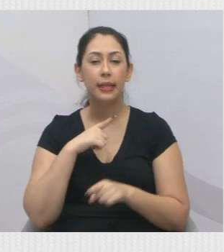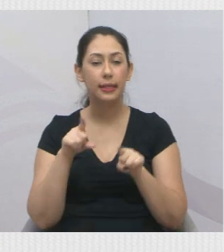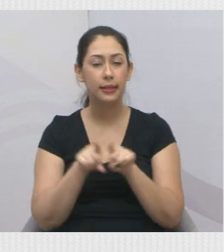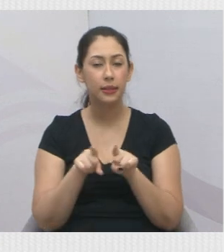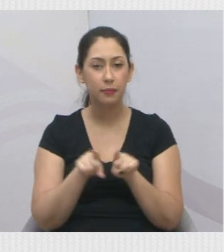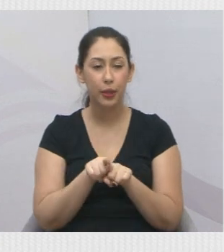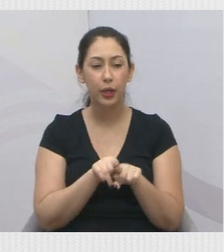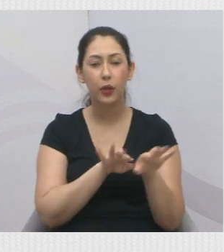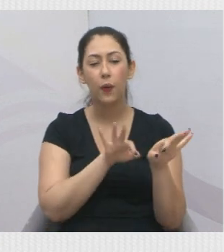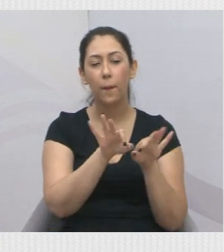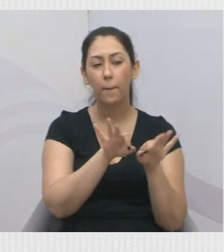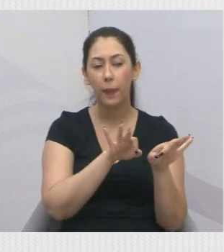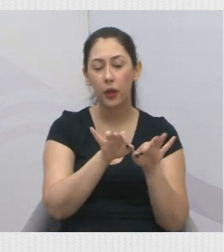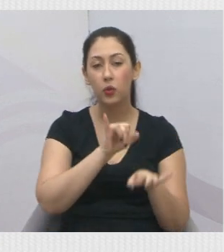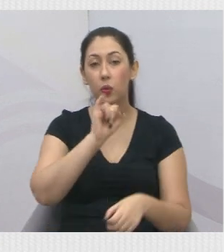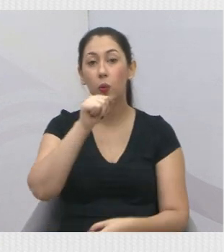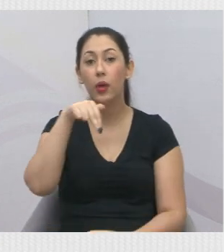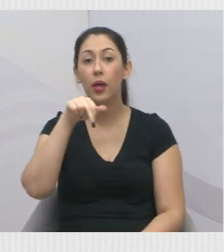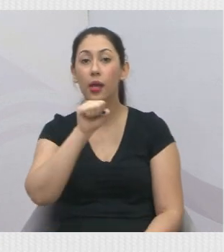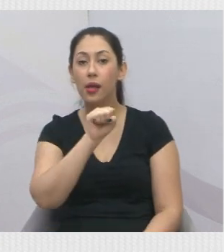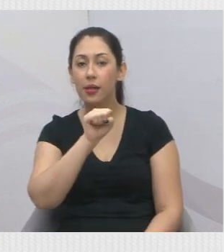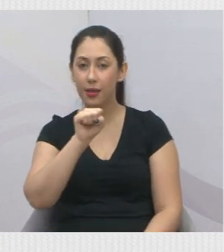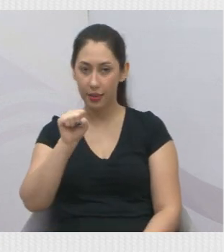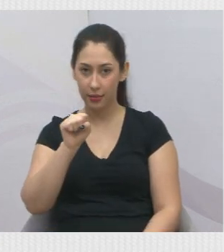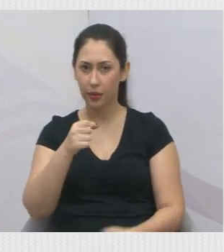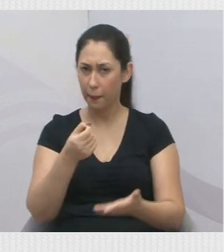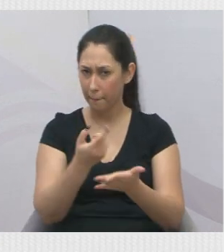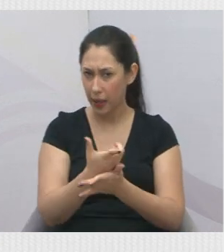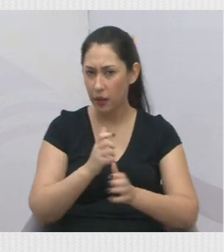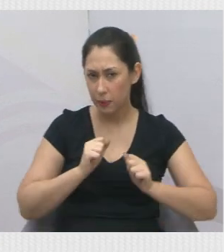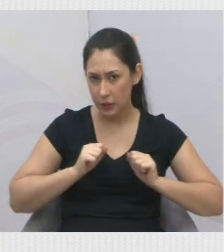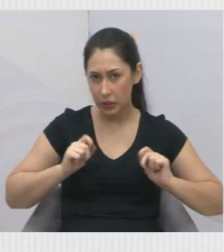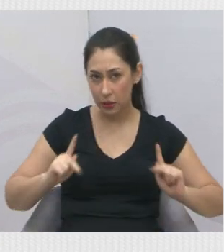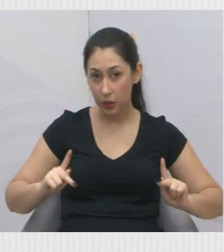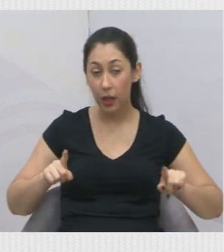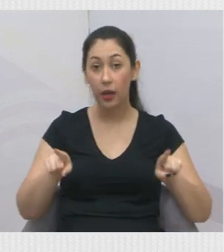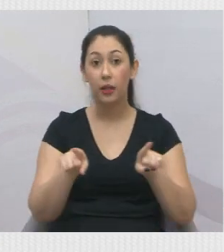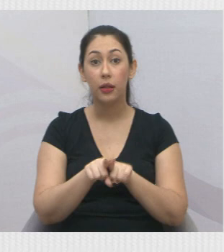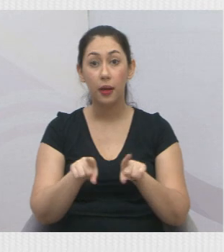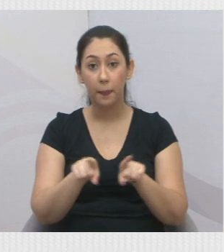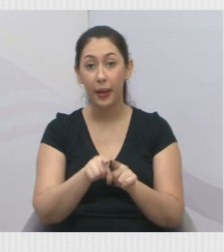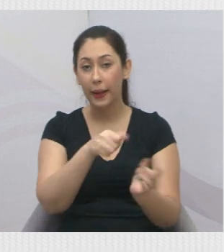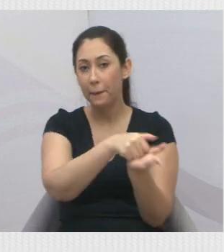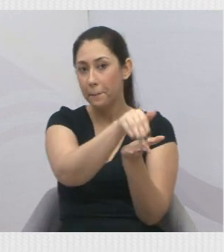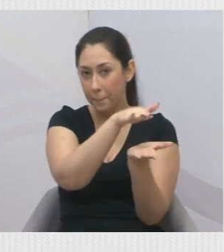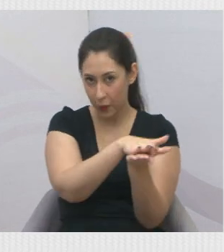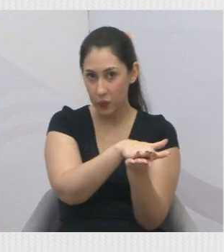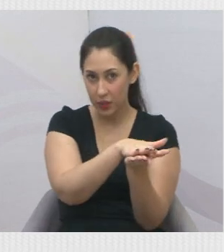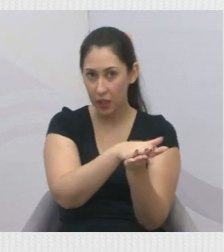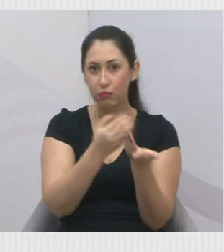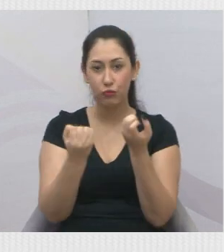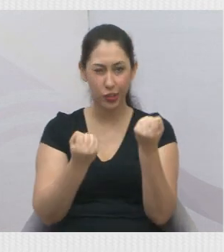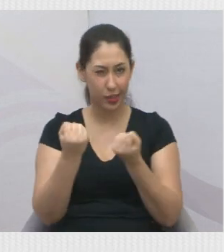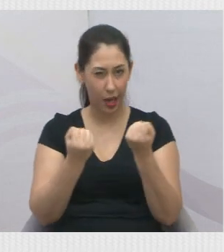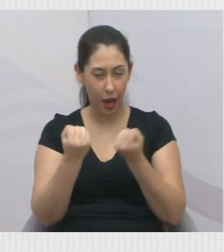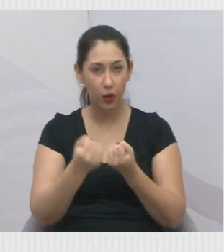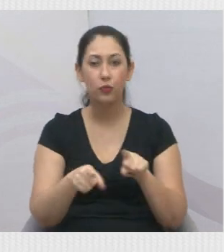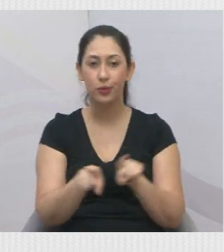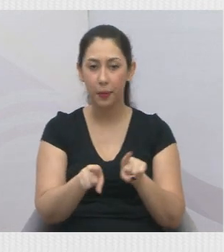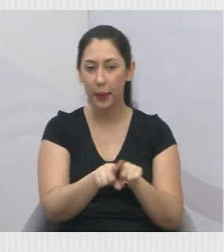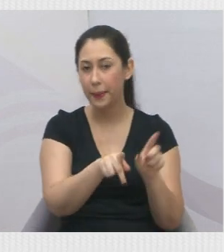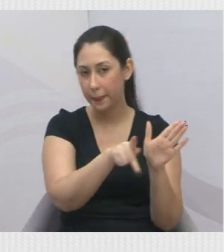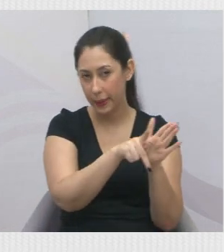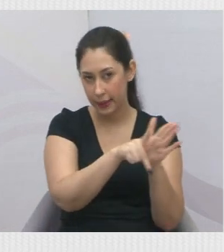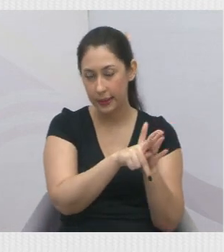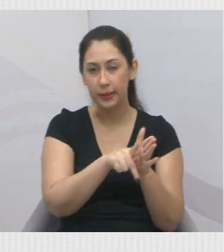que vem do INSS para a Previdência Municipal, aqui, e também as multas de trânsito também podem ser classificadas nessa